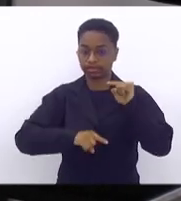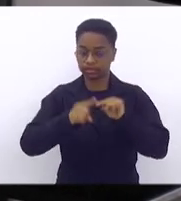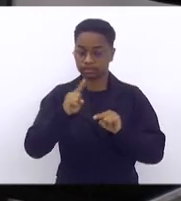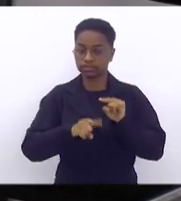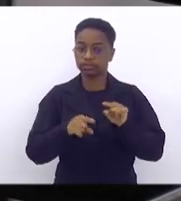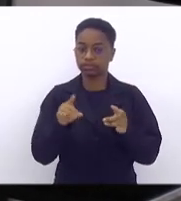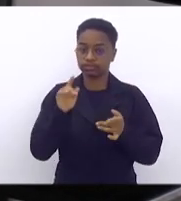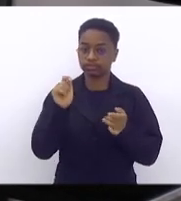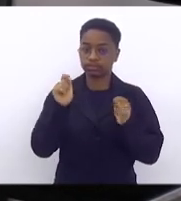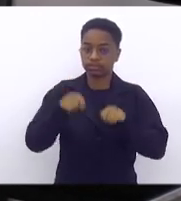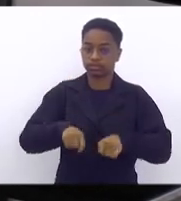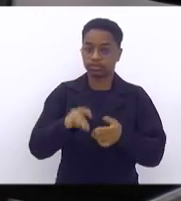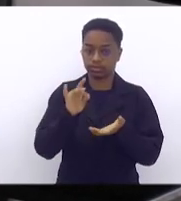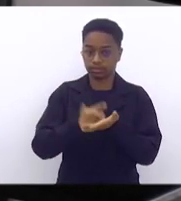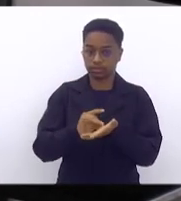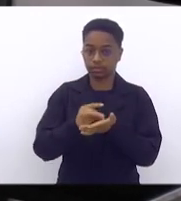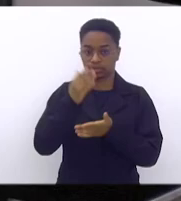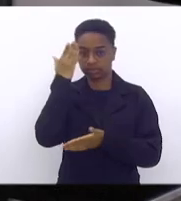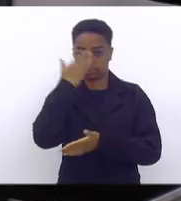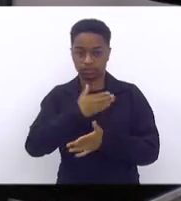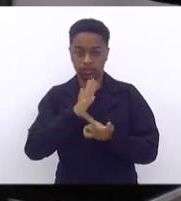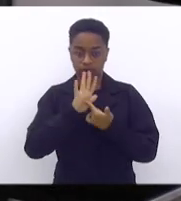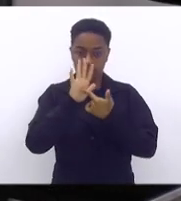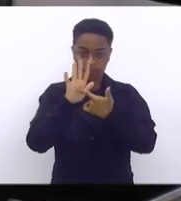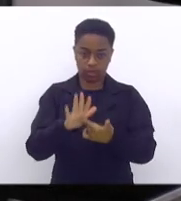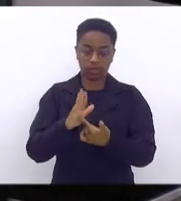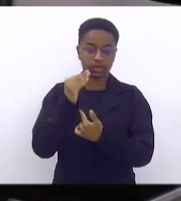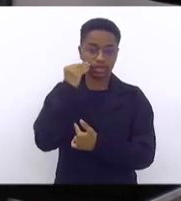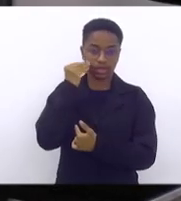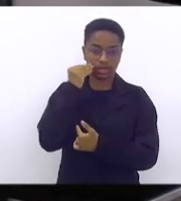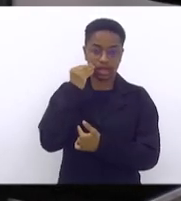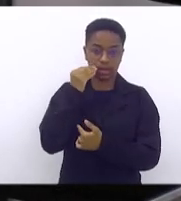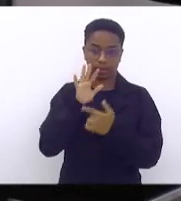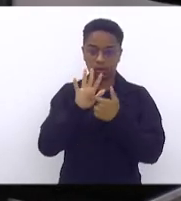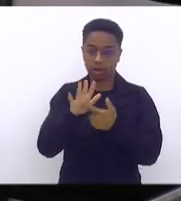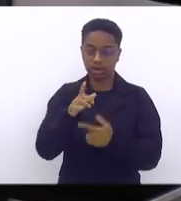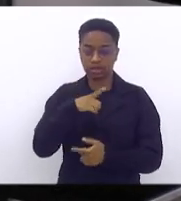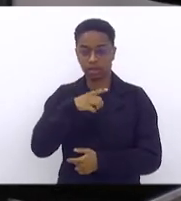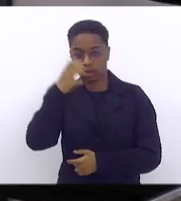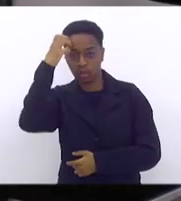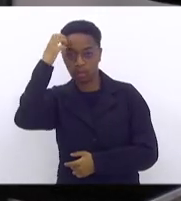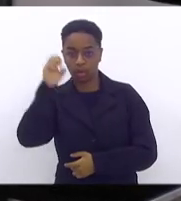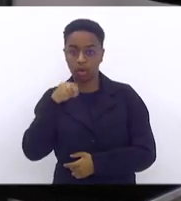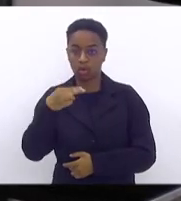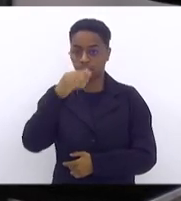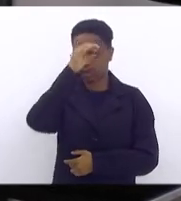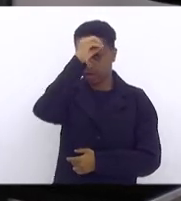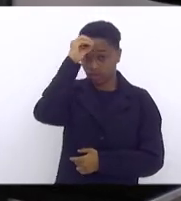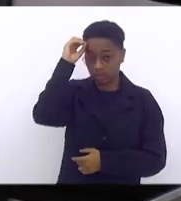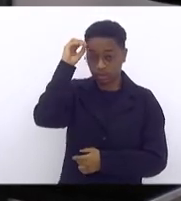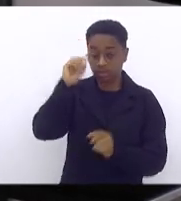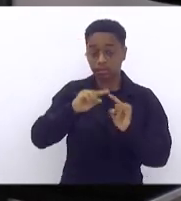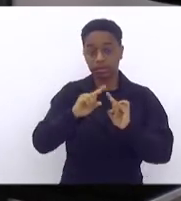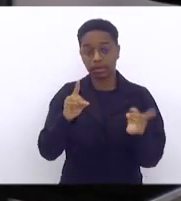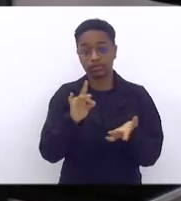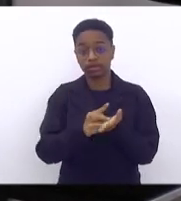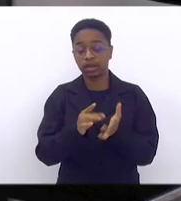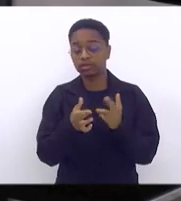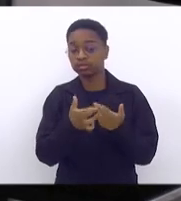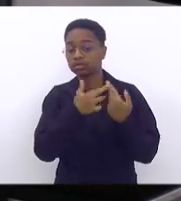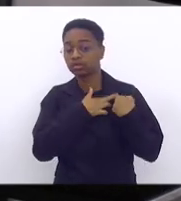pudessem ser elementos probatórios para inocência ou culpabilidade, acaba caindo